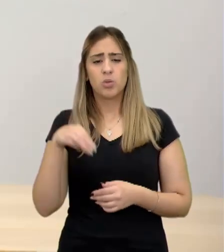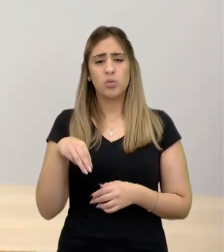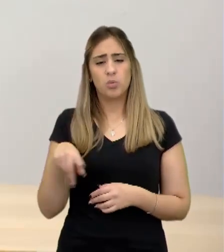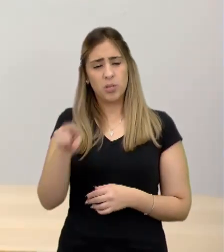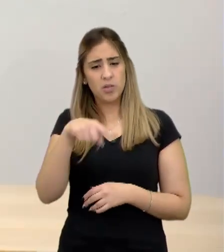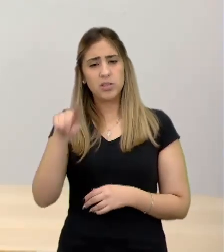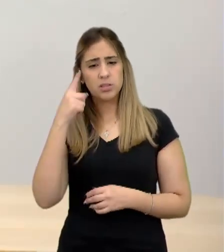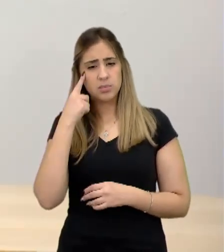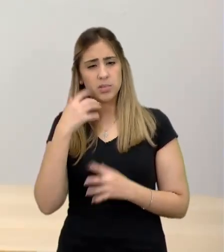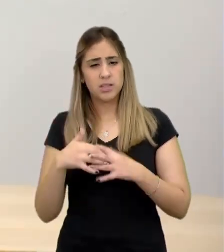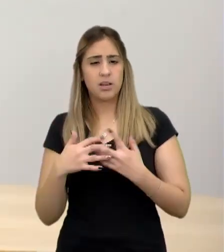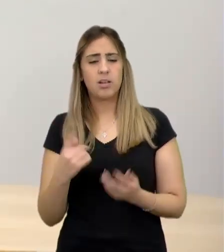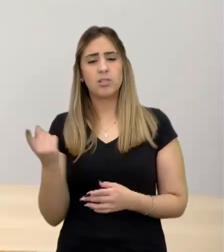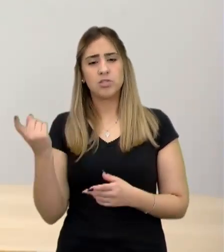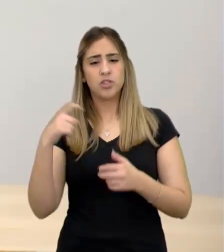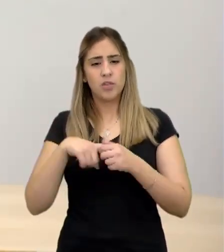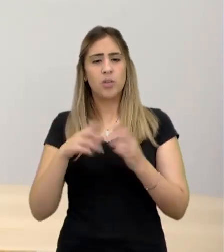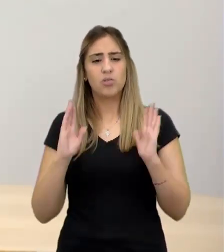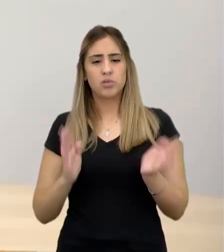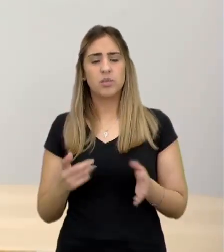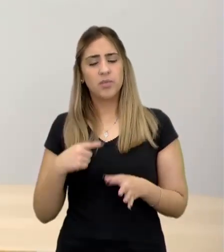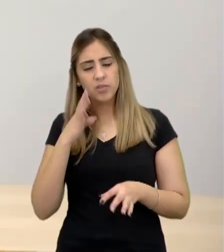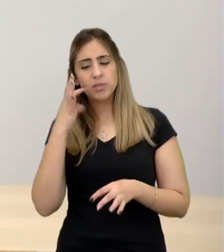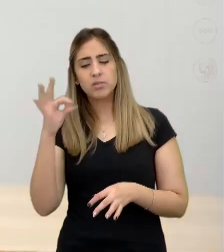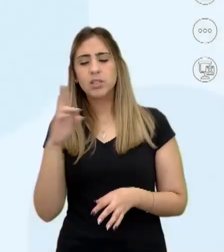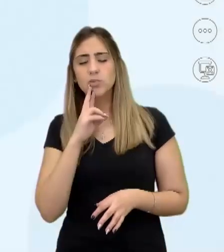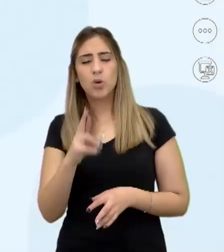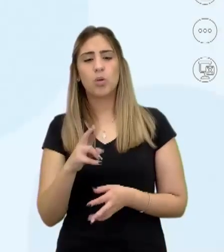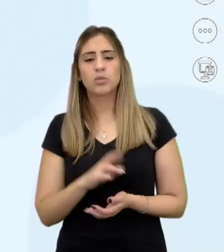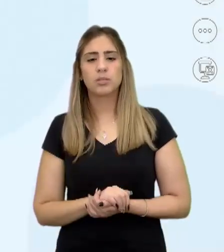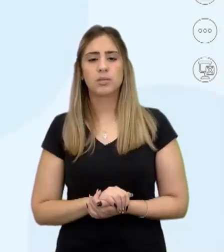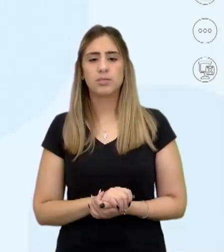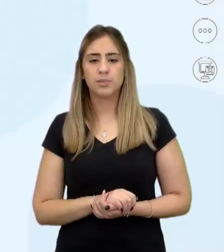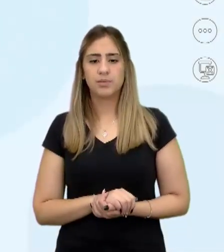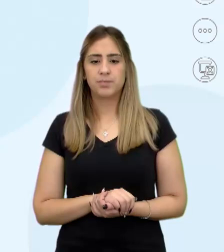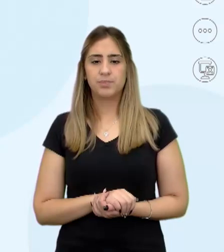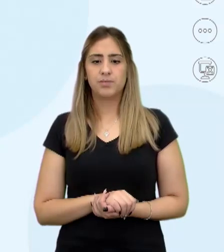1 minutinho e a gente já retorna para conferir suas respostas.